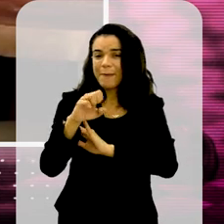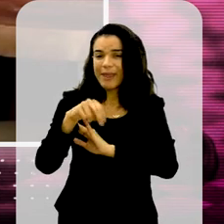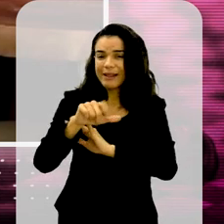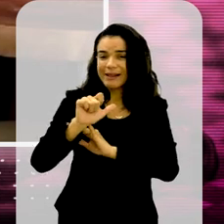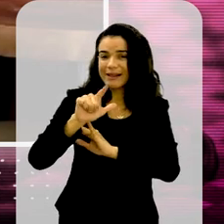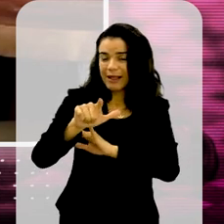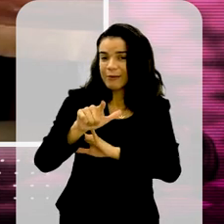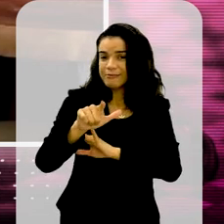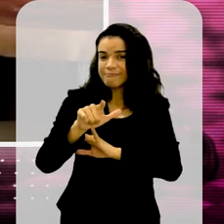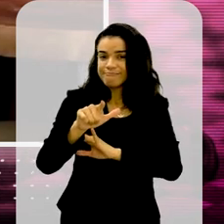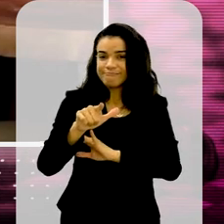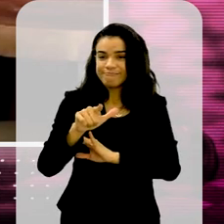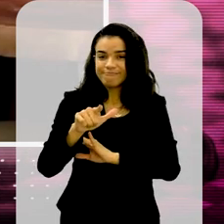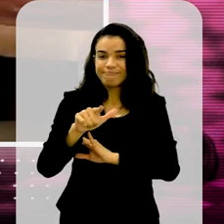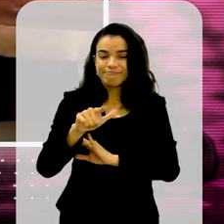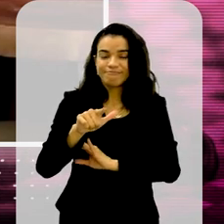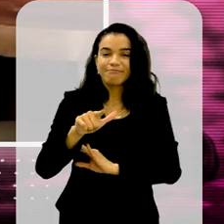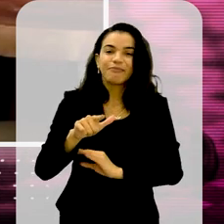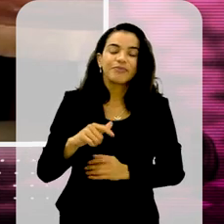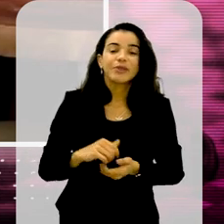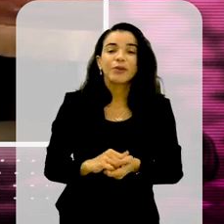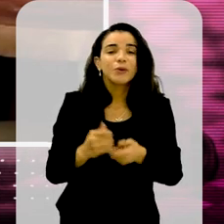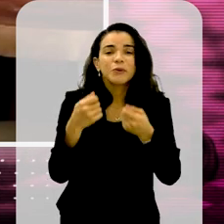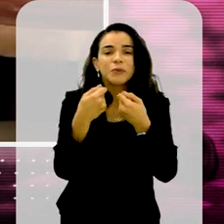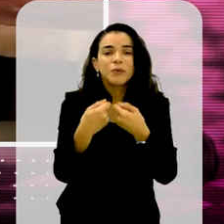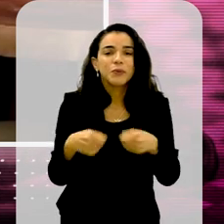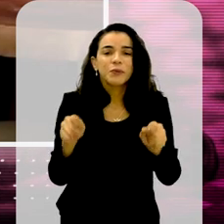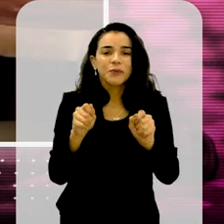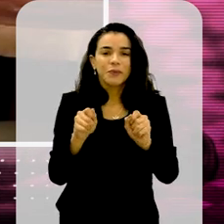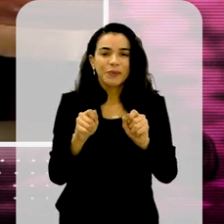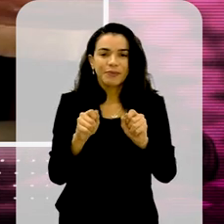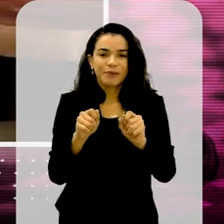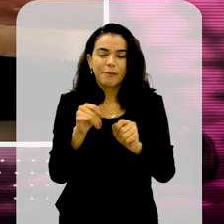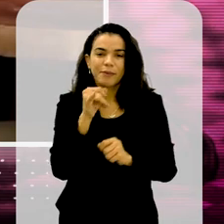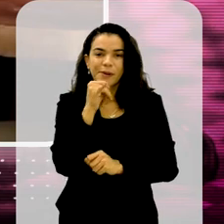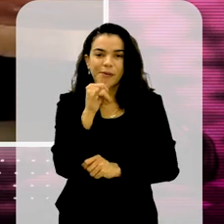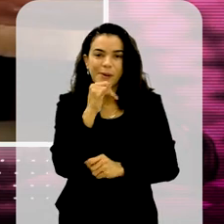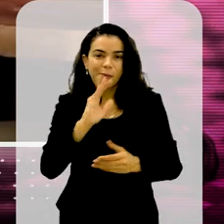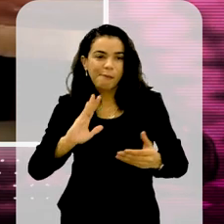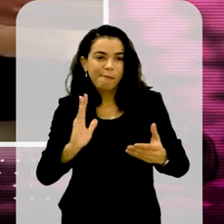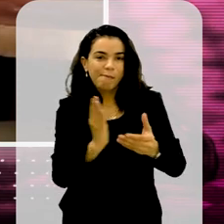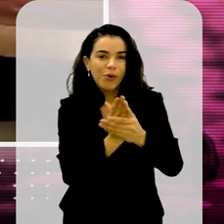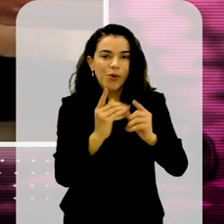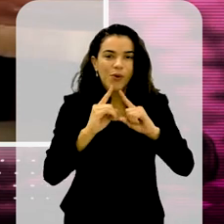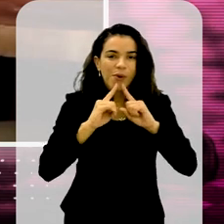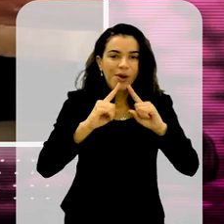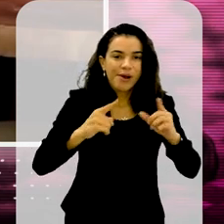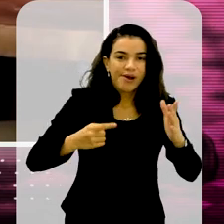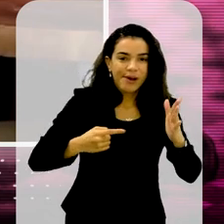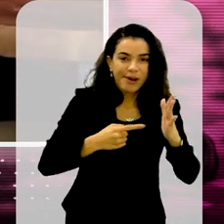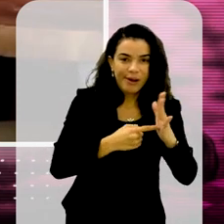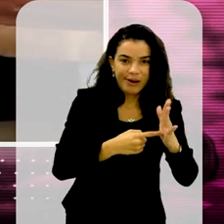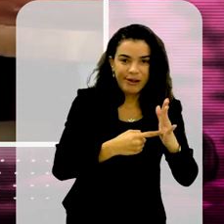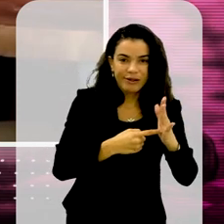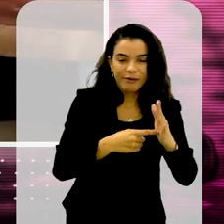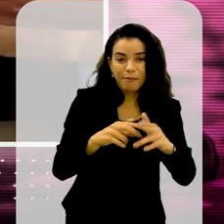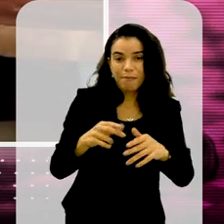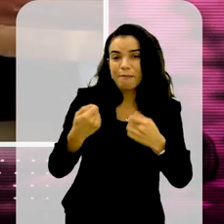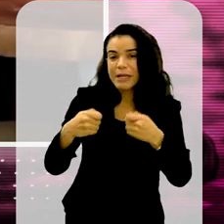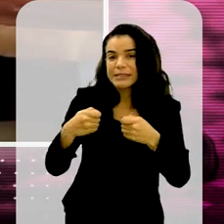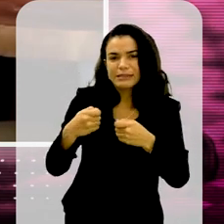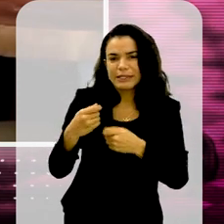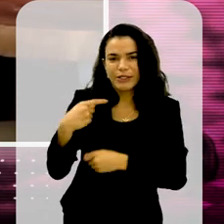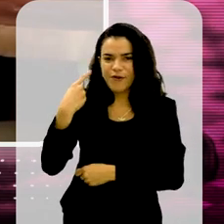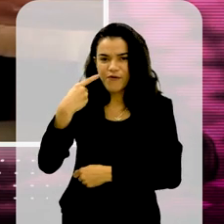ela não precisa, não é um crime de ação penal privada, não precisa do ingresso de uma queixa-crime através